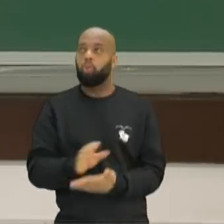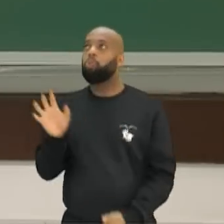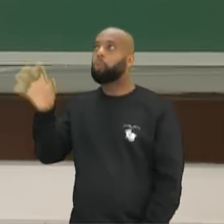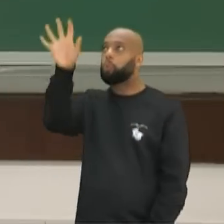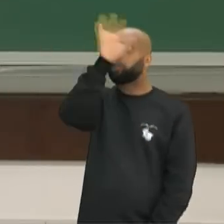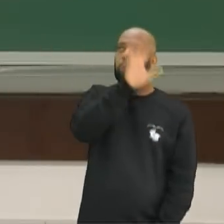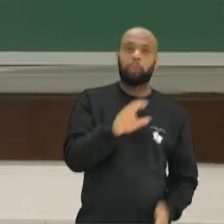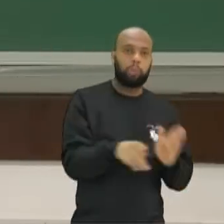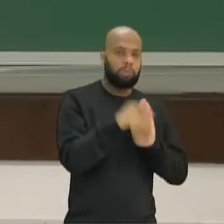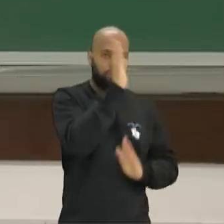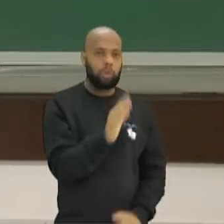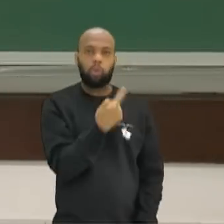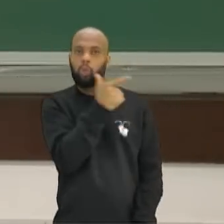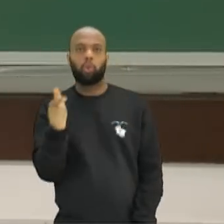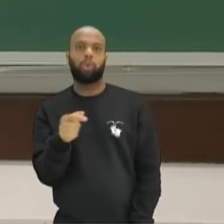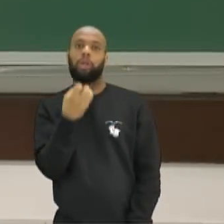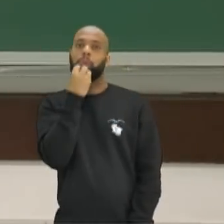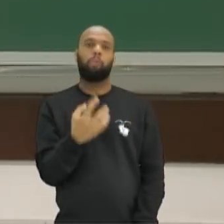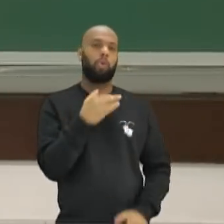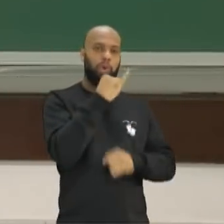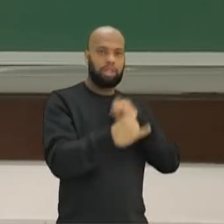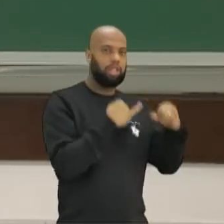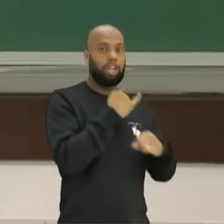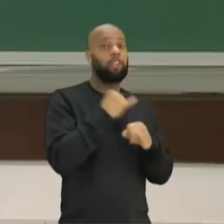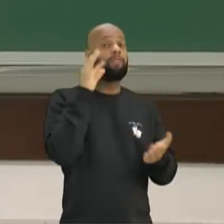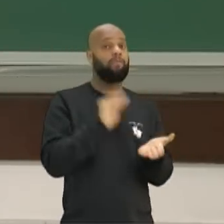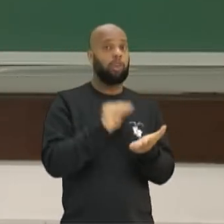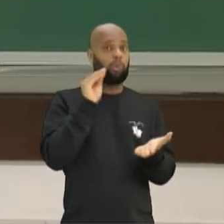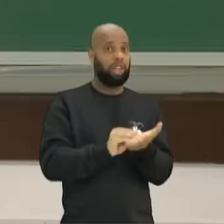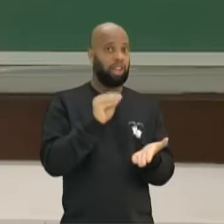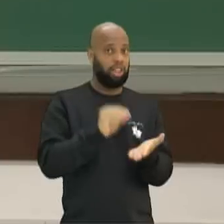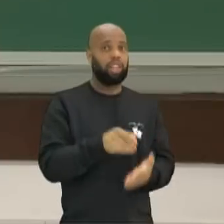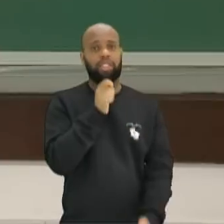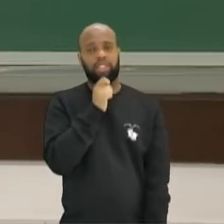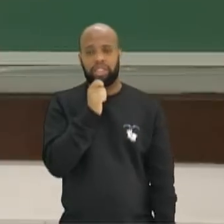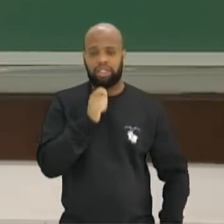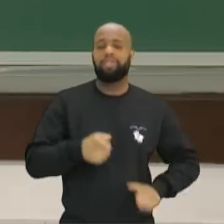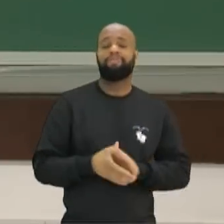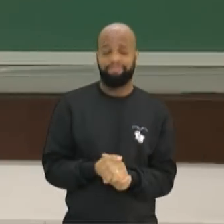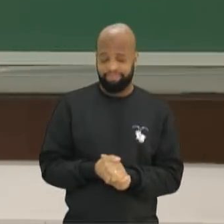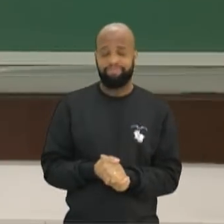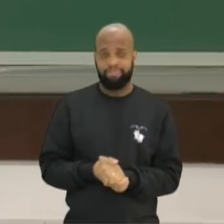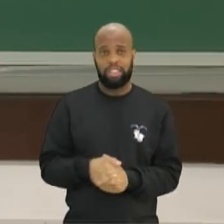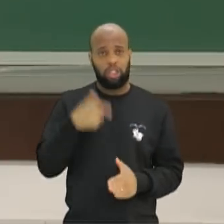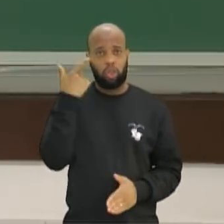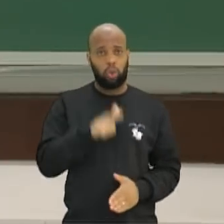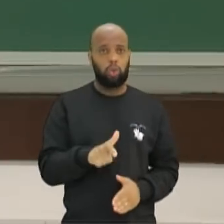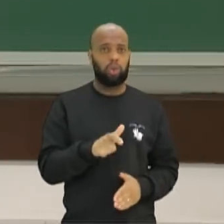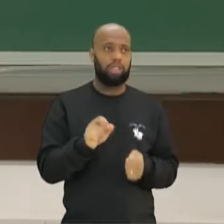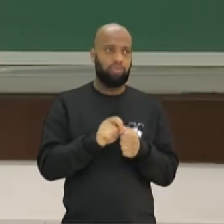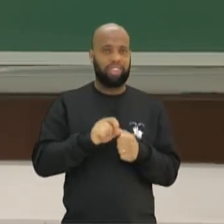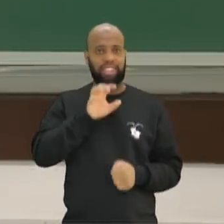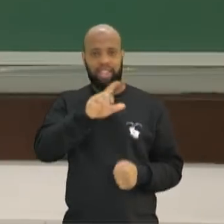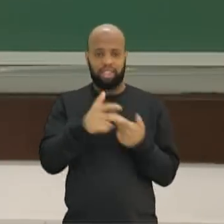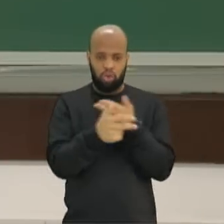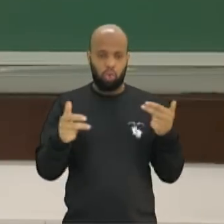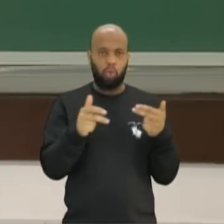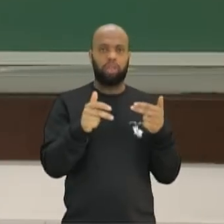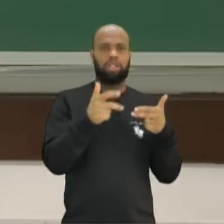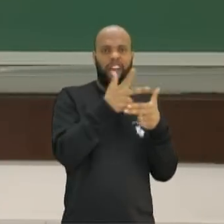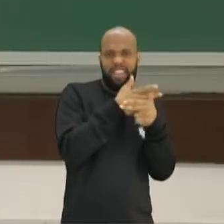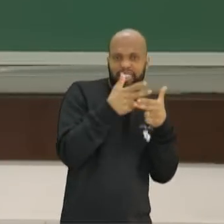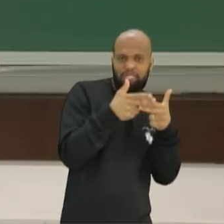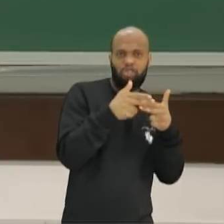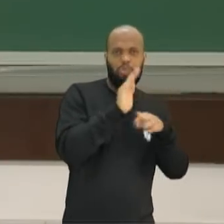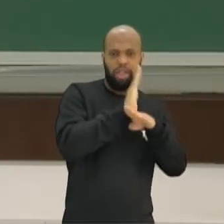do país não têm ainda essa internet de boa qualidade para rodar todos esses filmes, séries